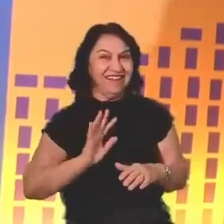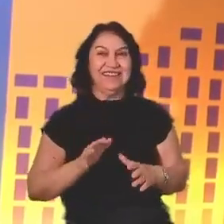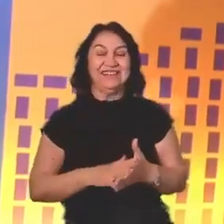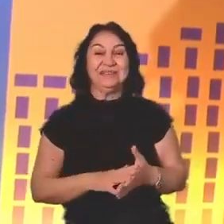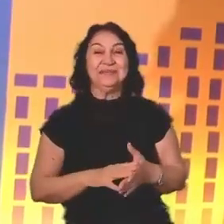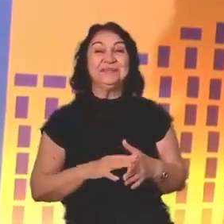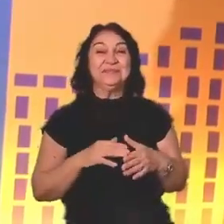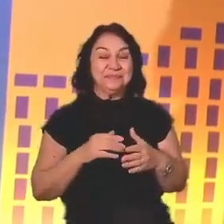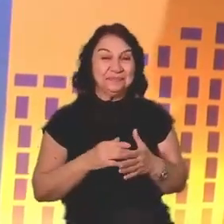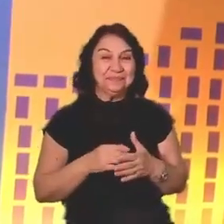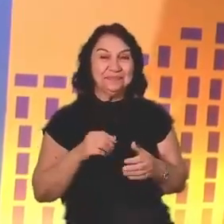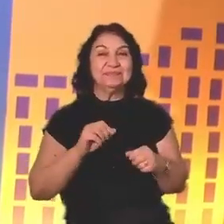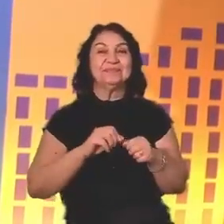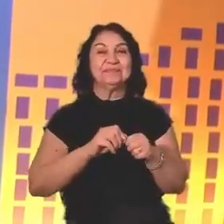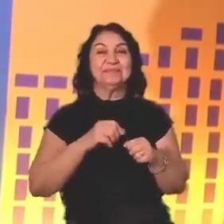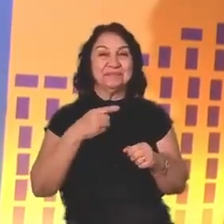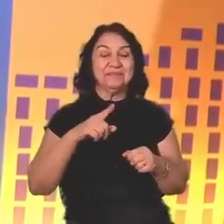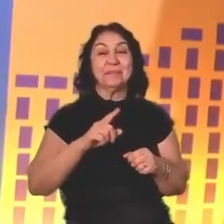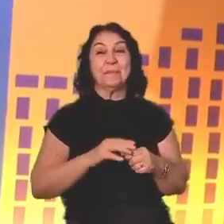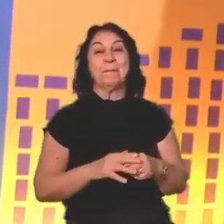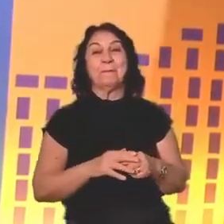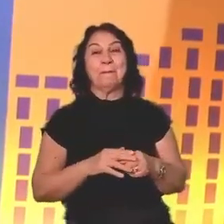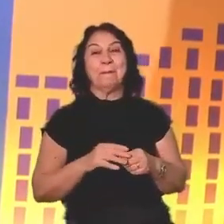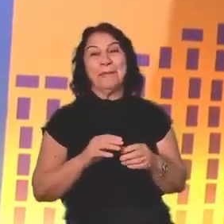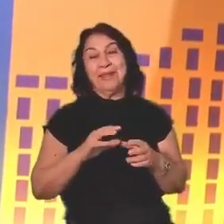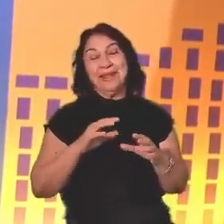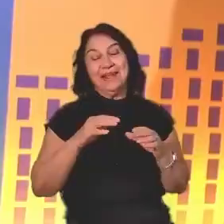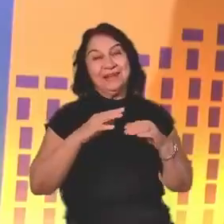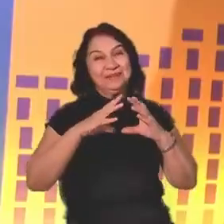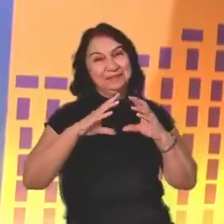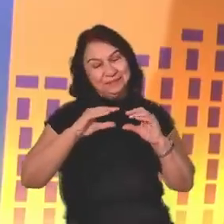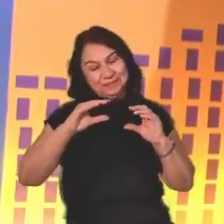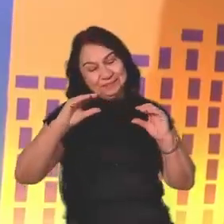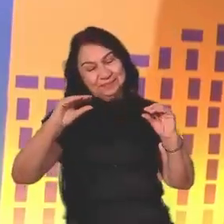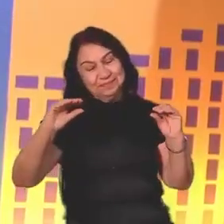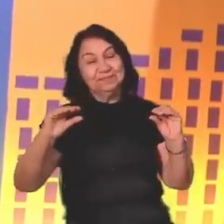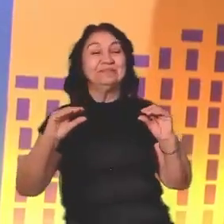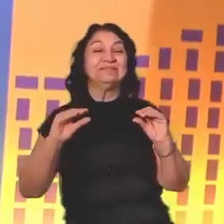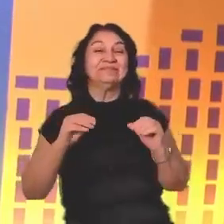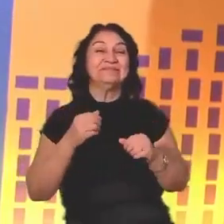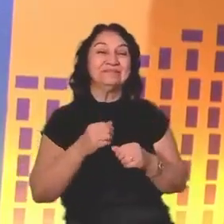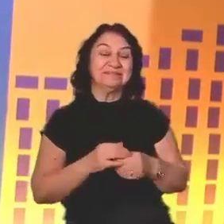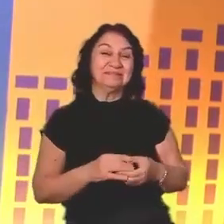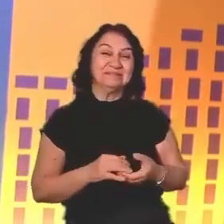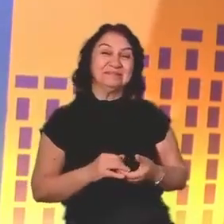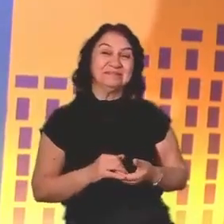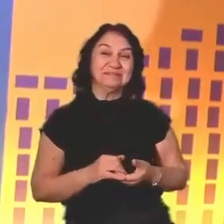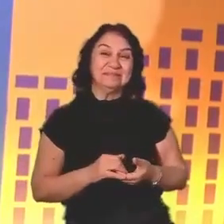Mas vai sair. Nem que seja um picante suave, mas...